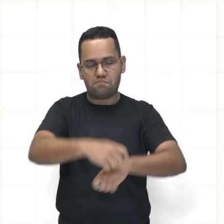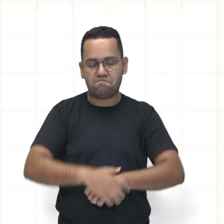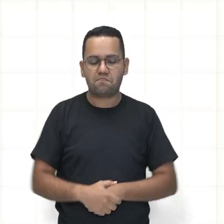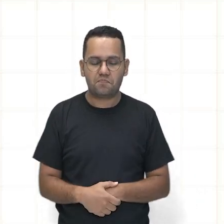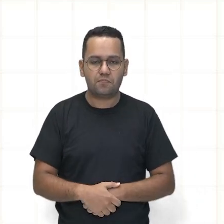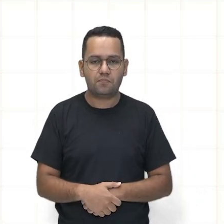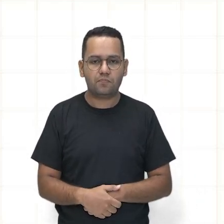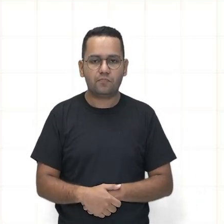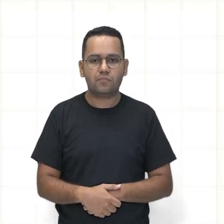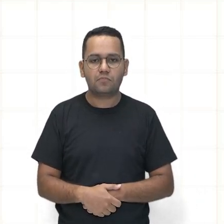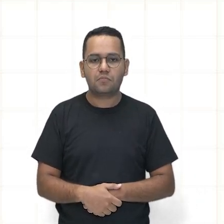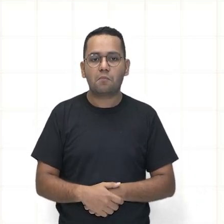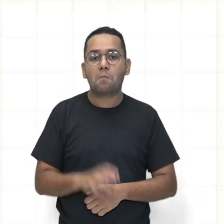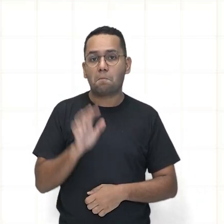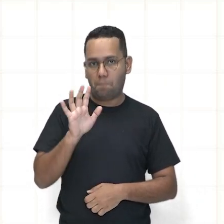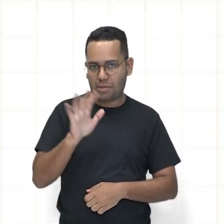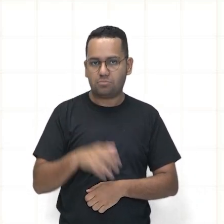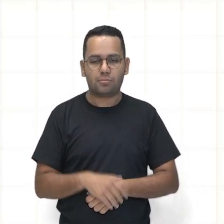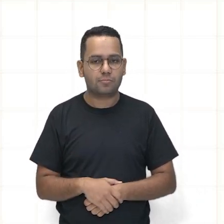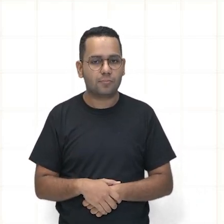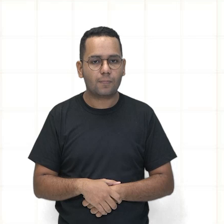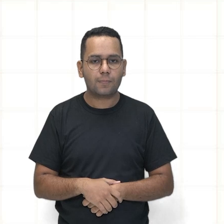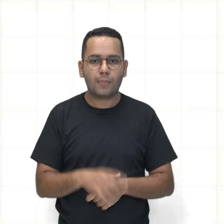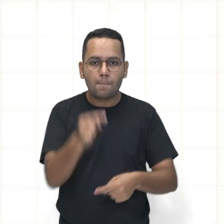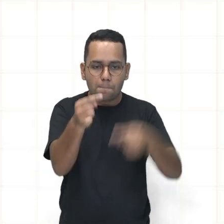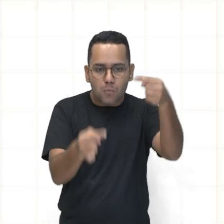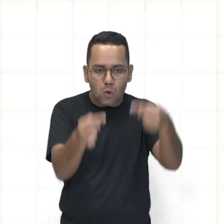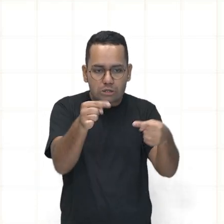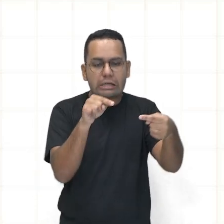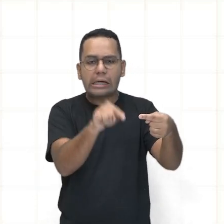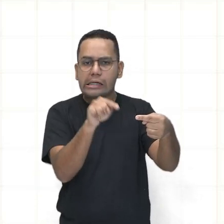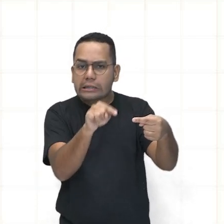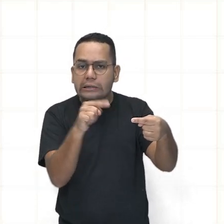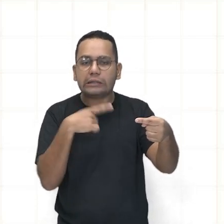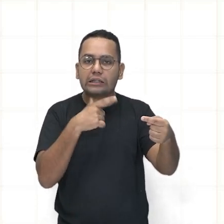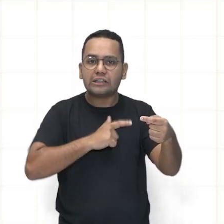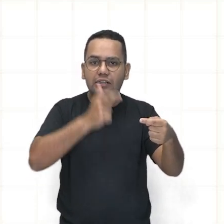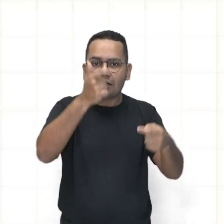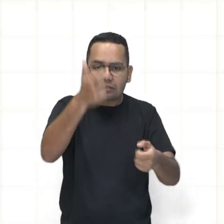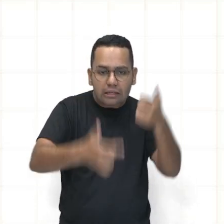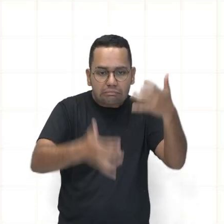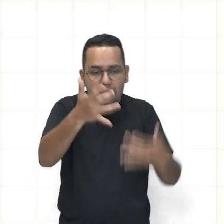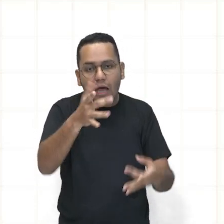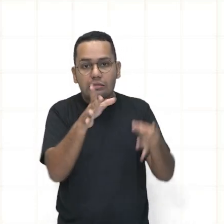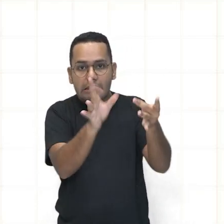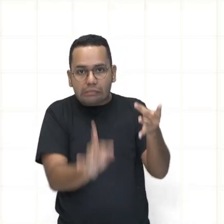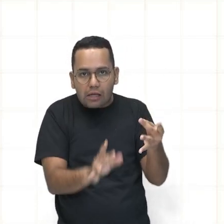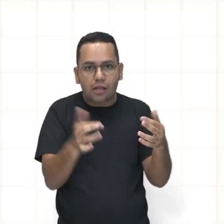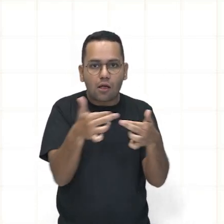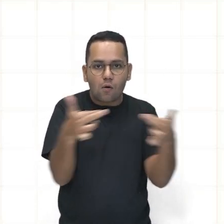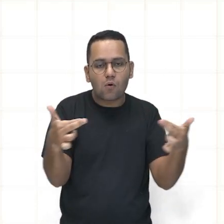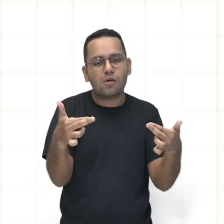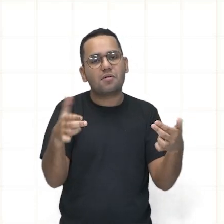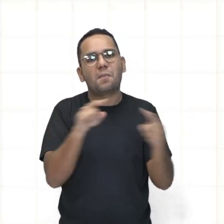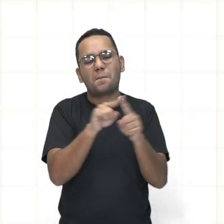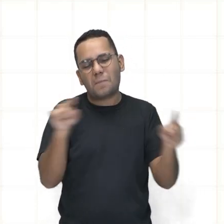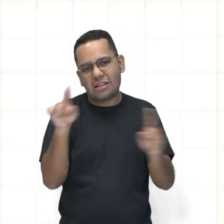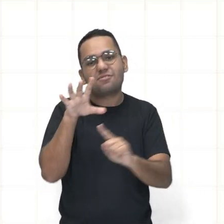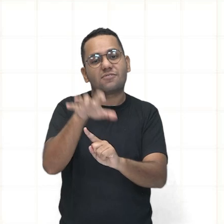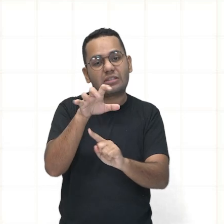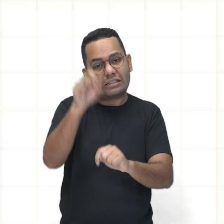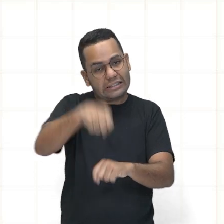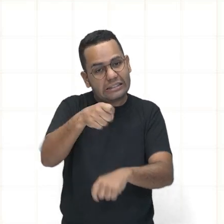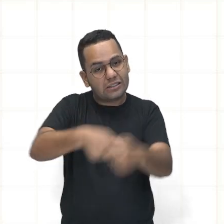uma questão política que está sendo discutida, a economia também vai enfrentar reflexos. E, neste